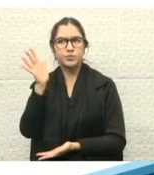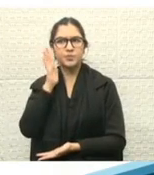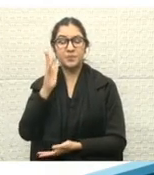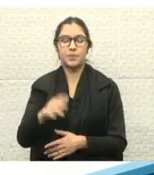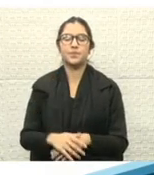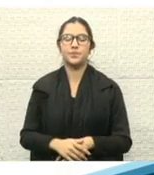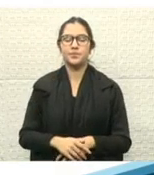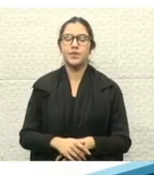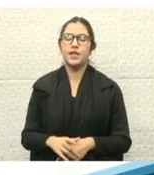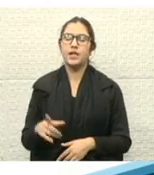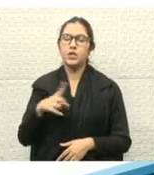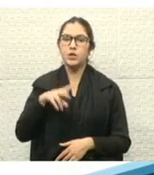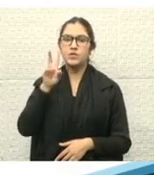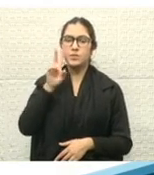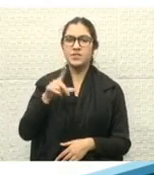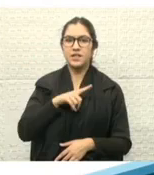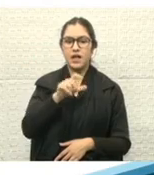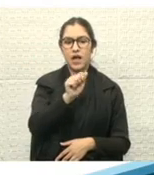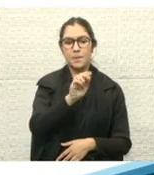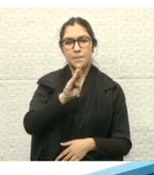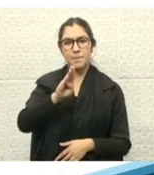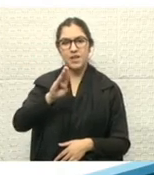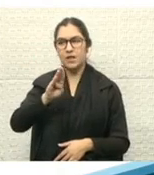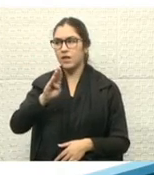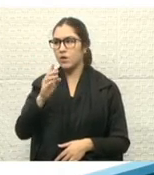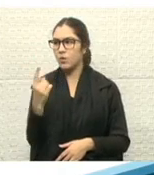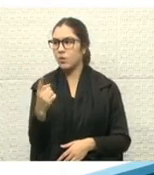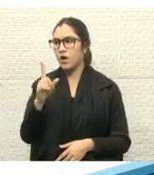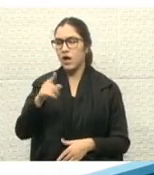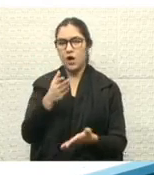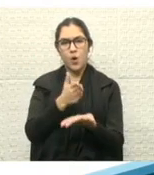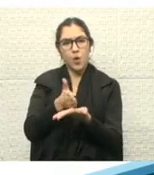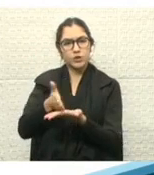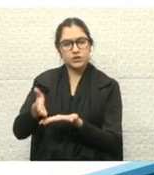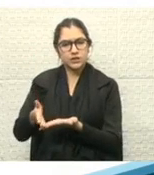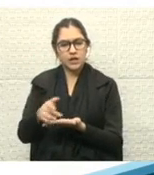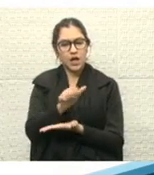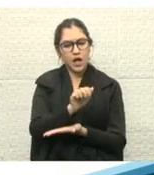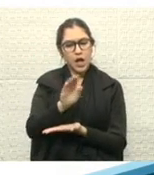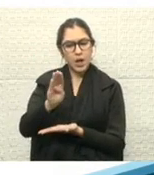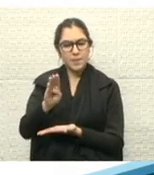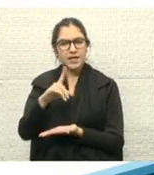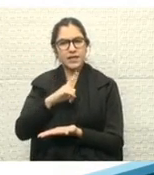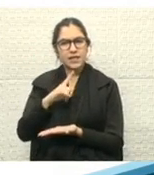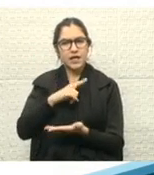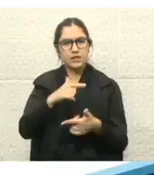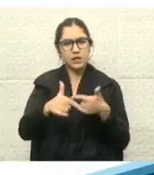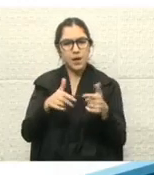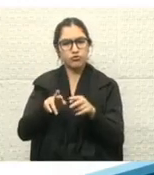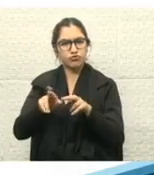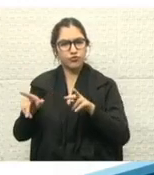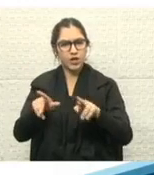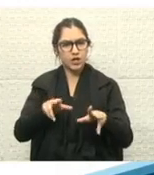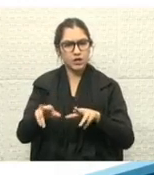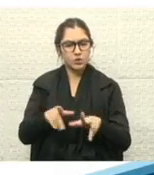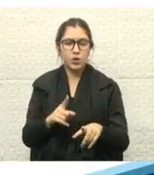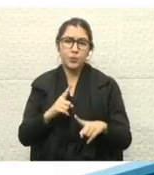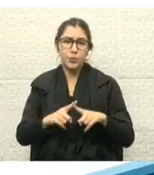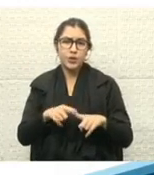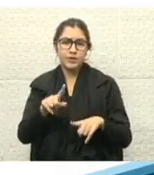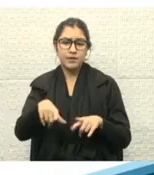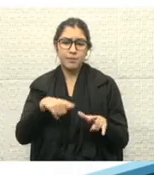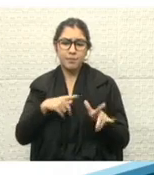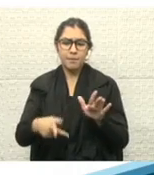Nós vimos que seria AB um par ordenado, então quer dizer que A e B assumem funções distintas, até pela